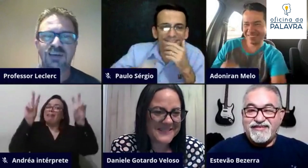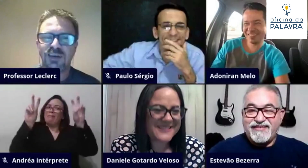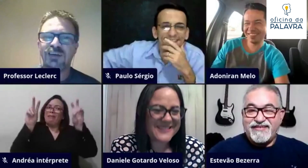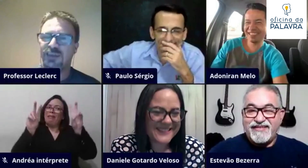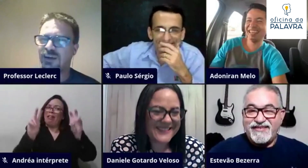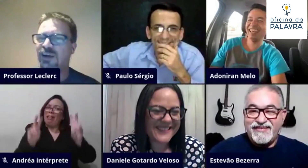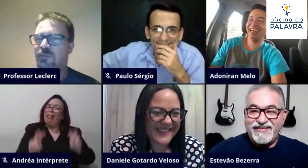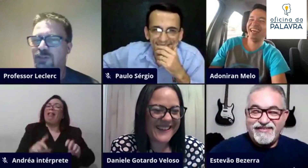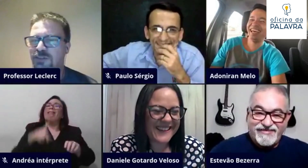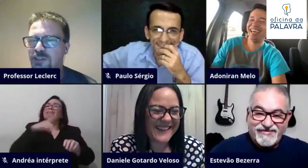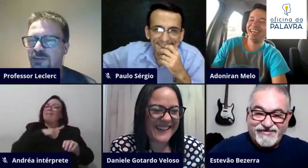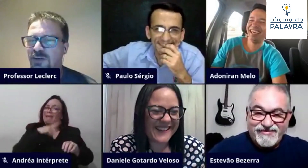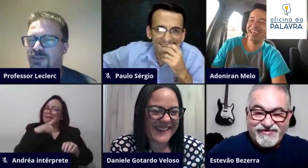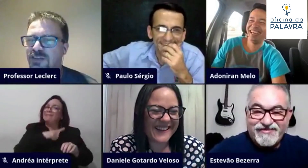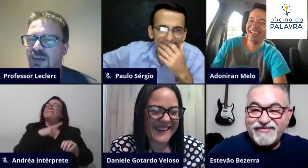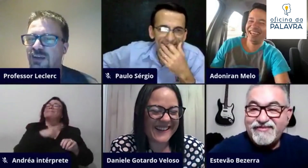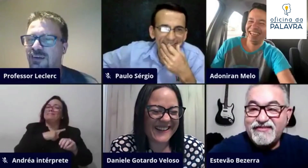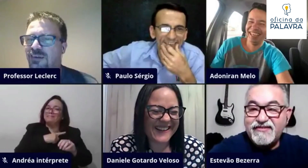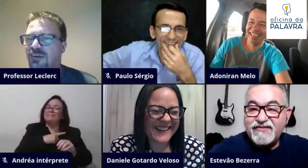Sim.